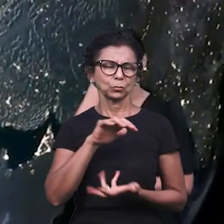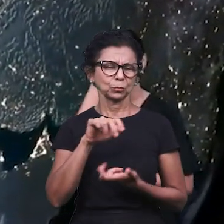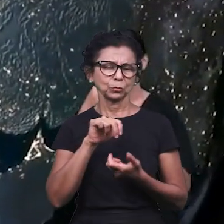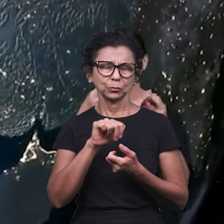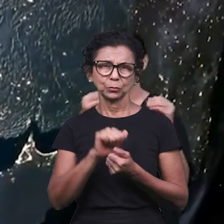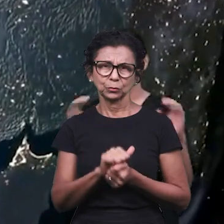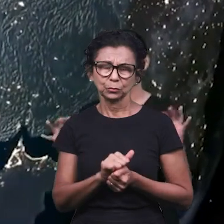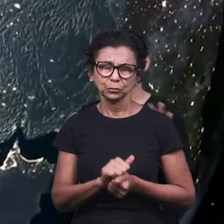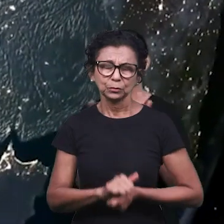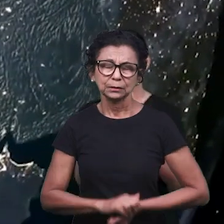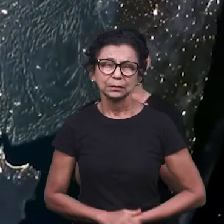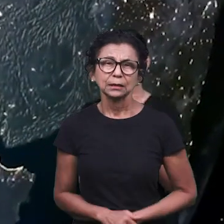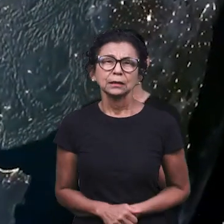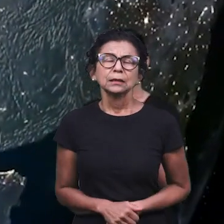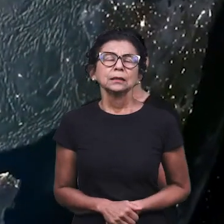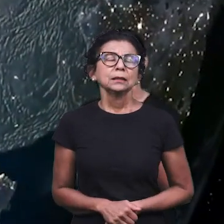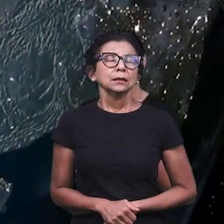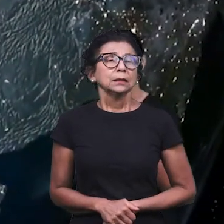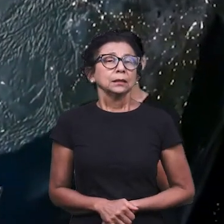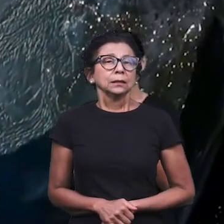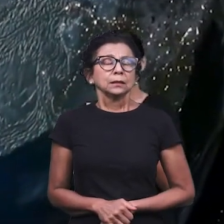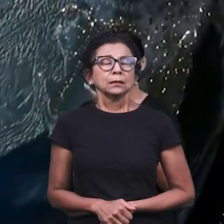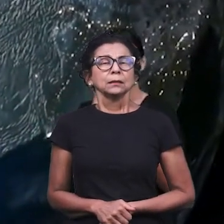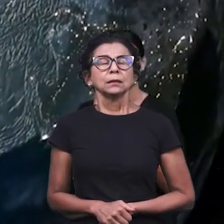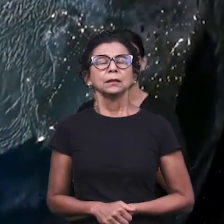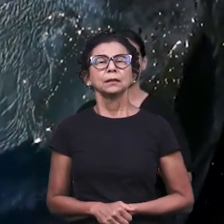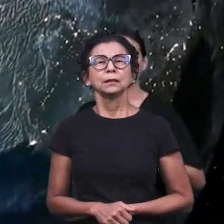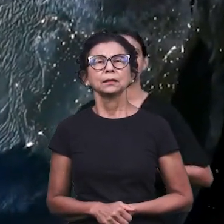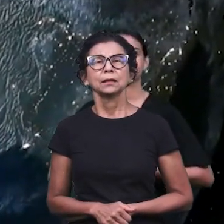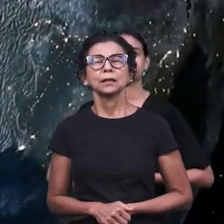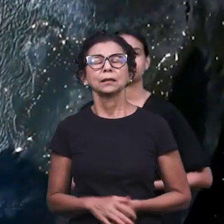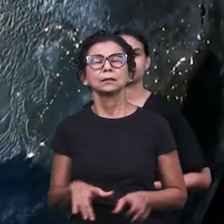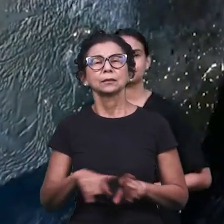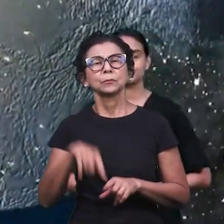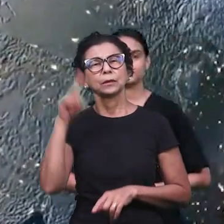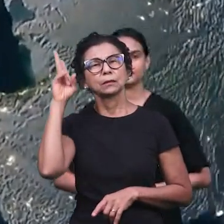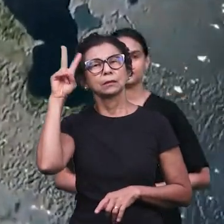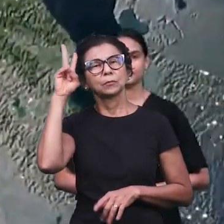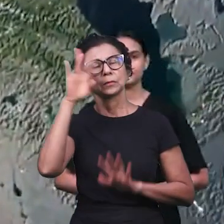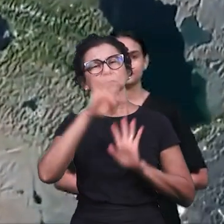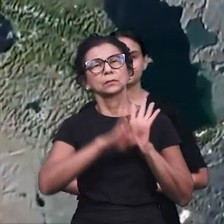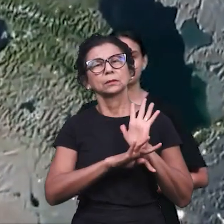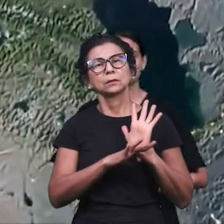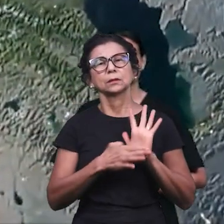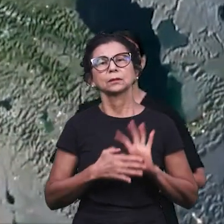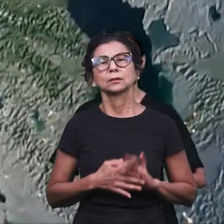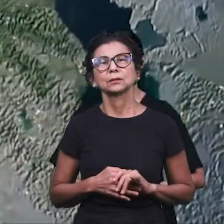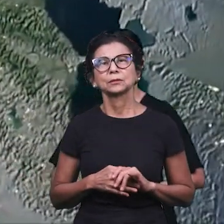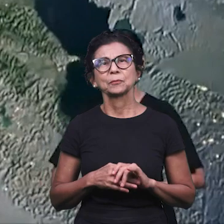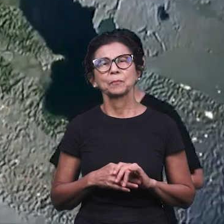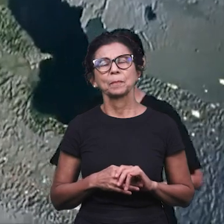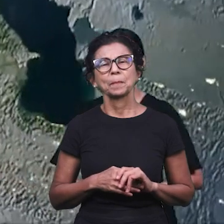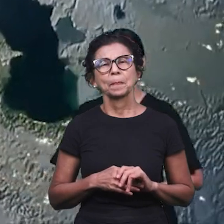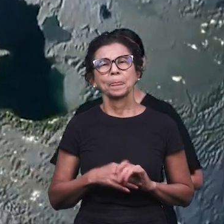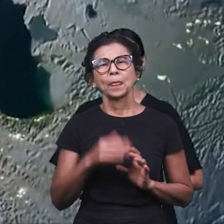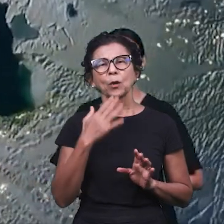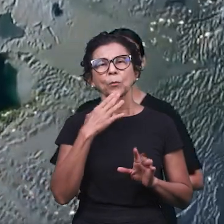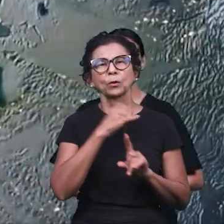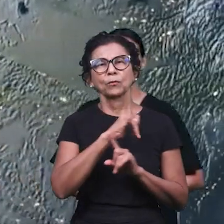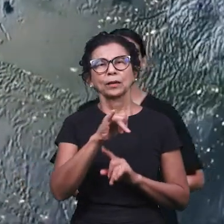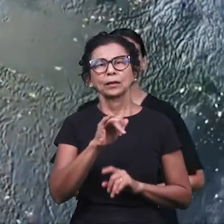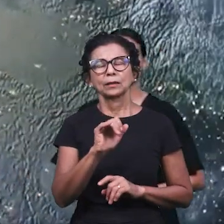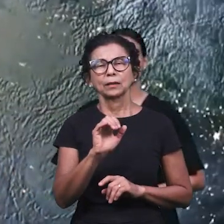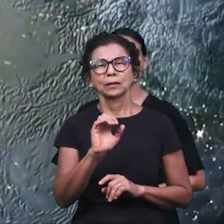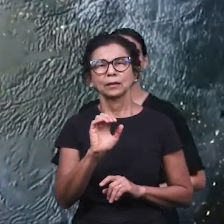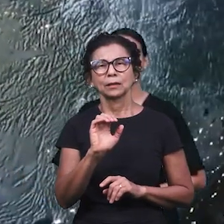aí as igrejas, né? A banda C é aquela antena grande. Aí a igreja vai lá, aponta a igreja, põe